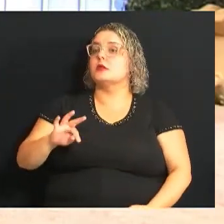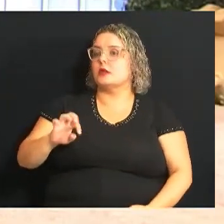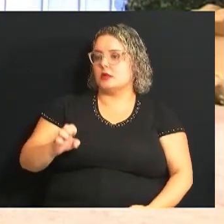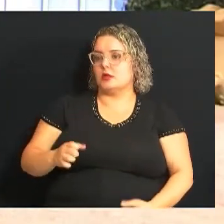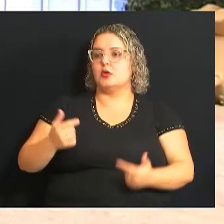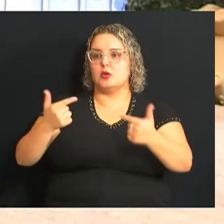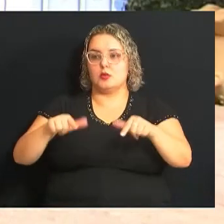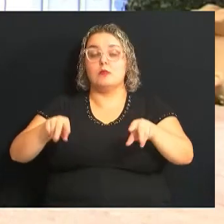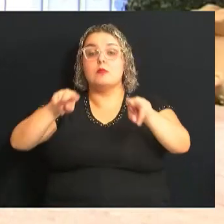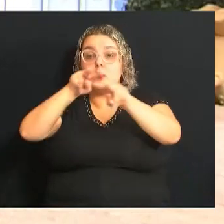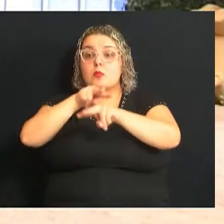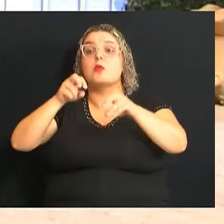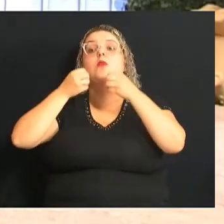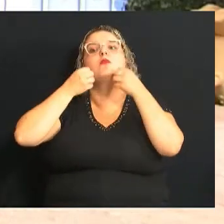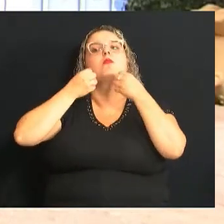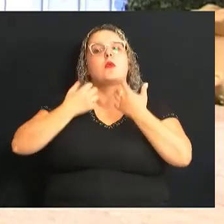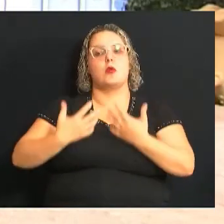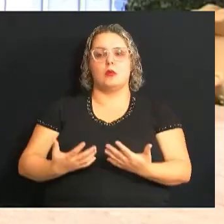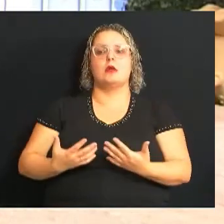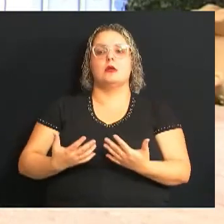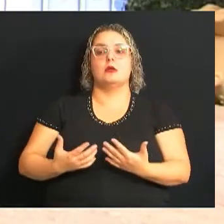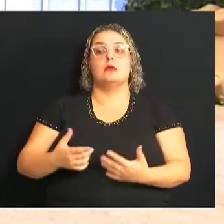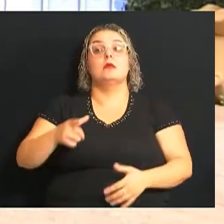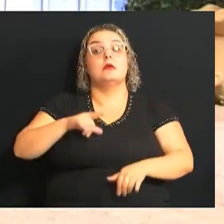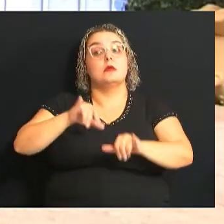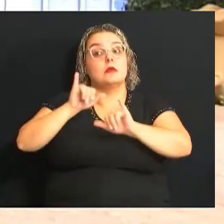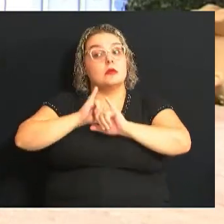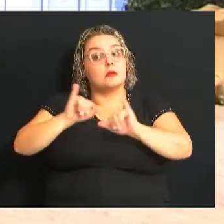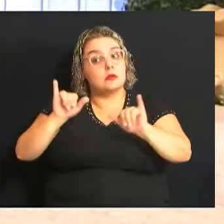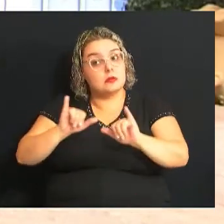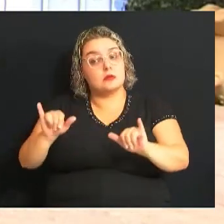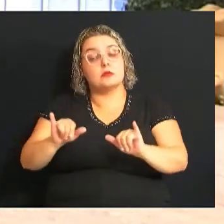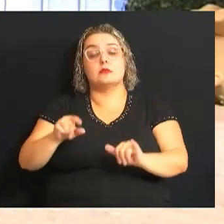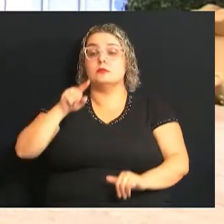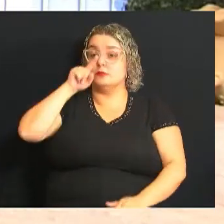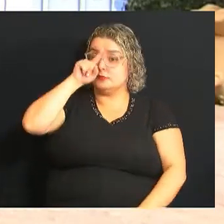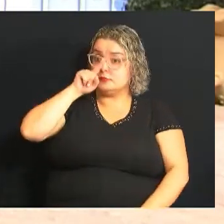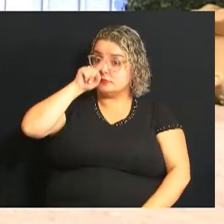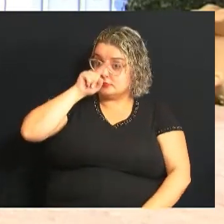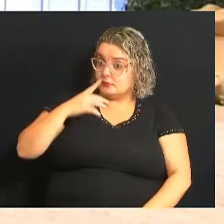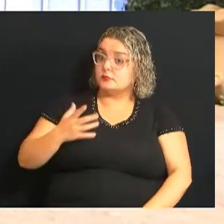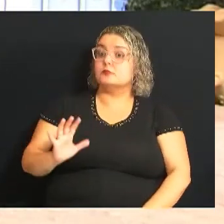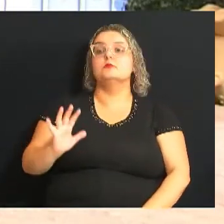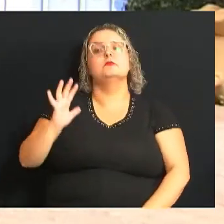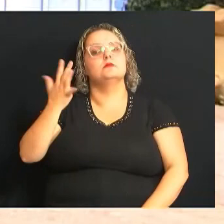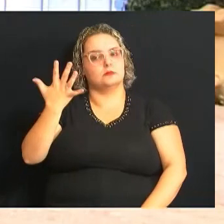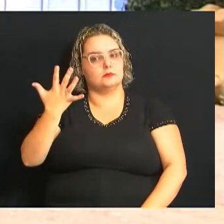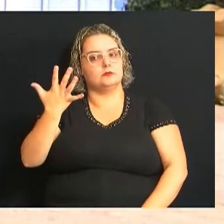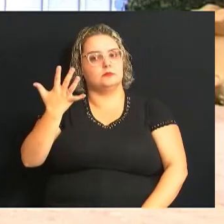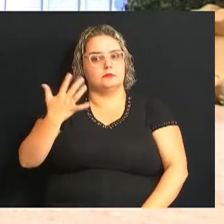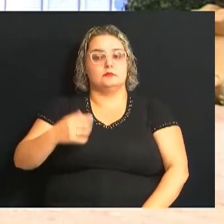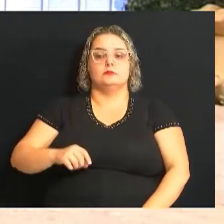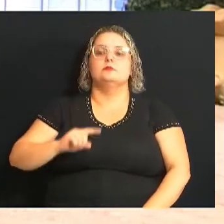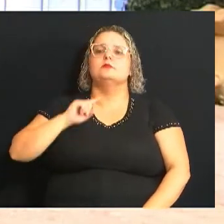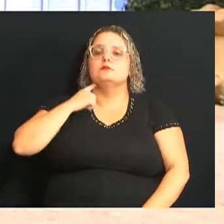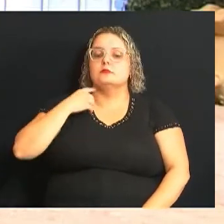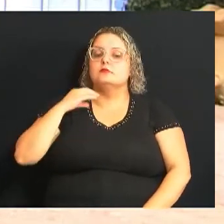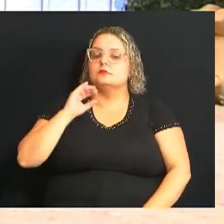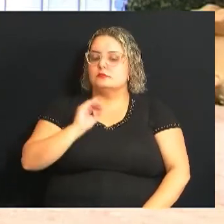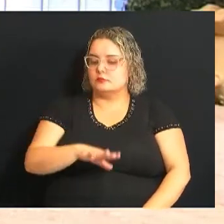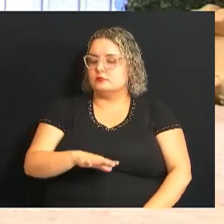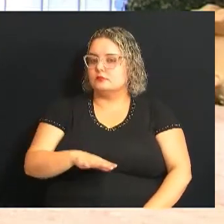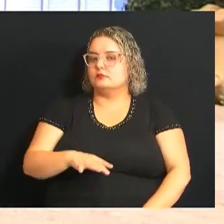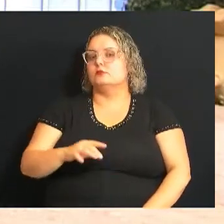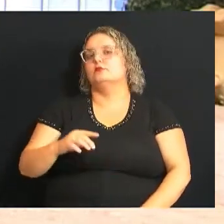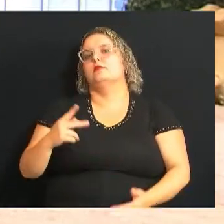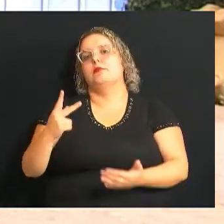boa visibilidade e conter mensagem sobre os riscos provocados pelo descarte irregular do lixo eletrônico.